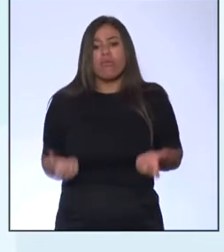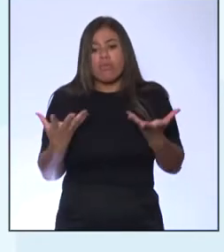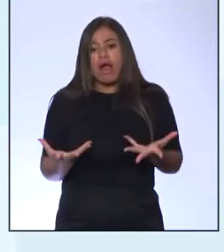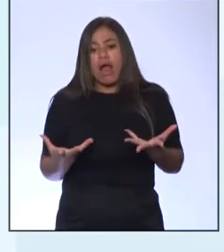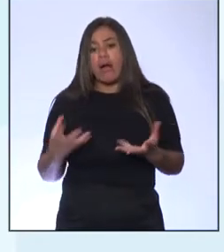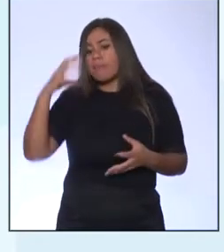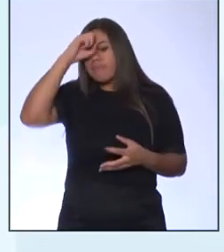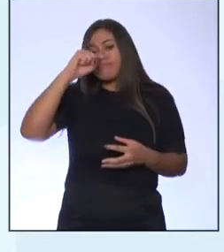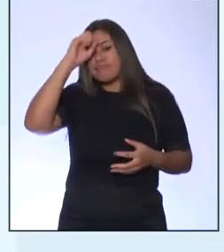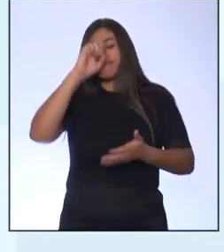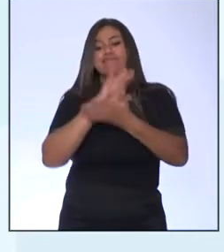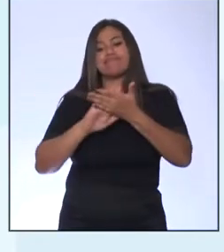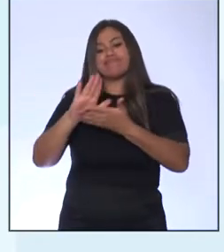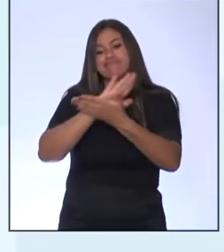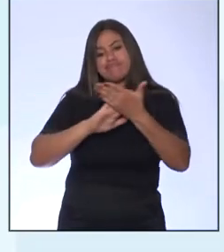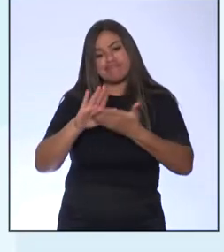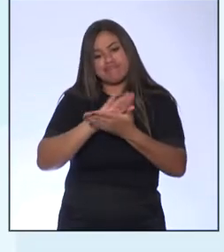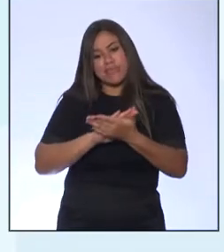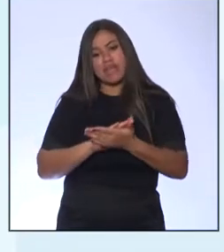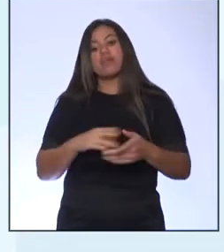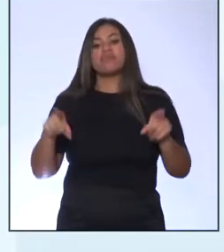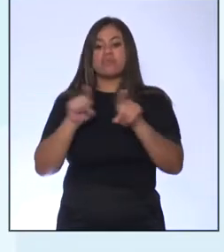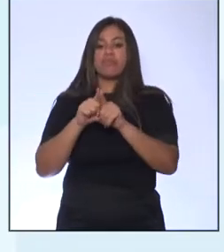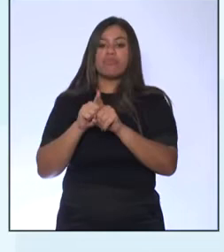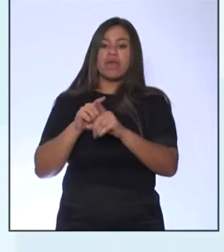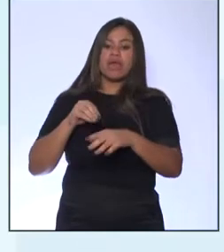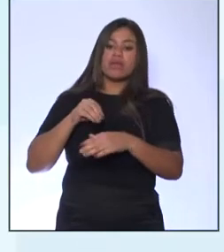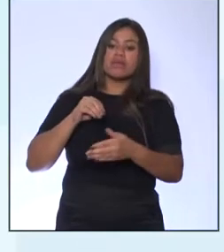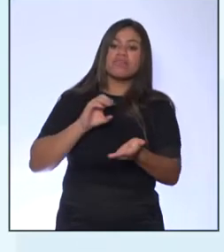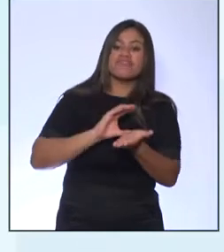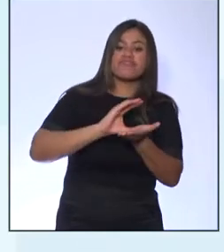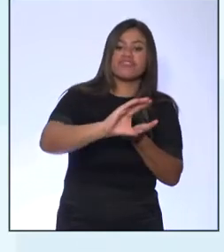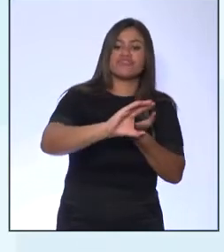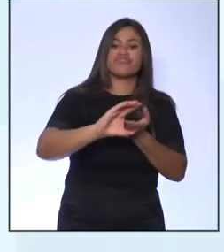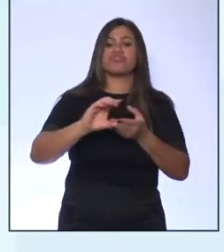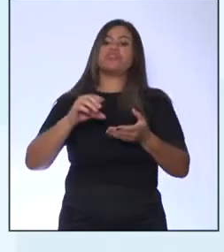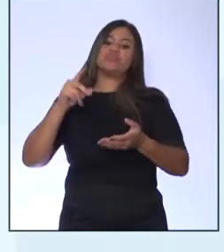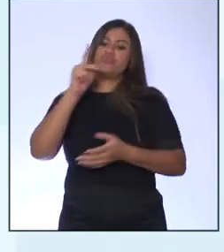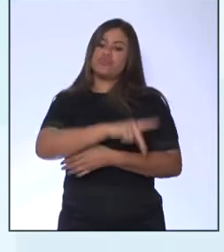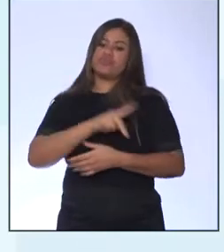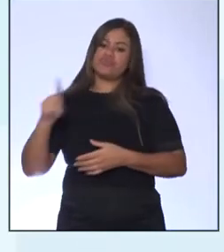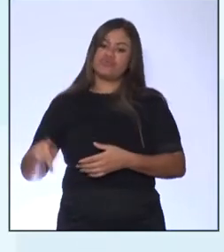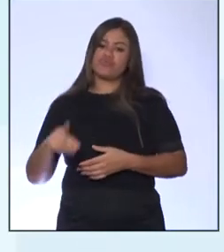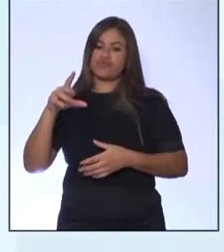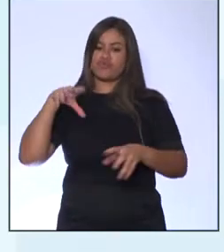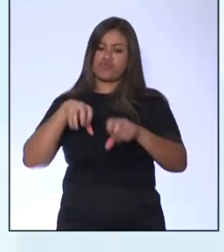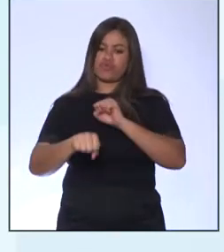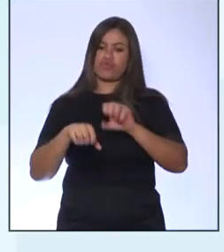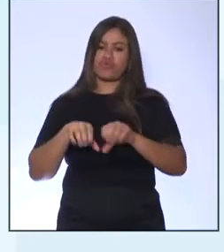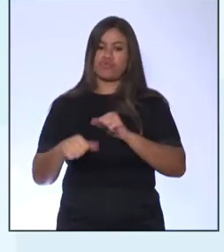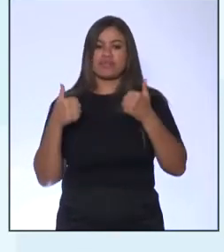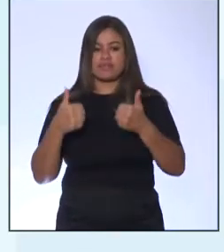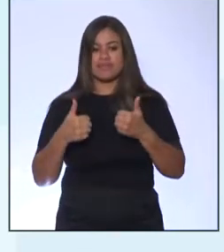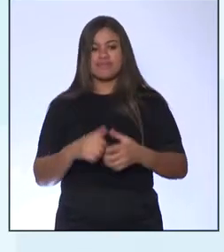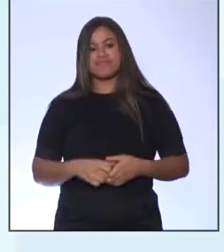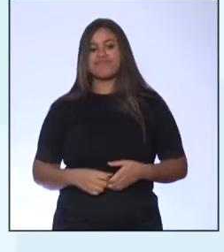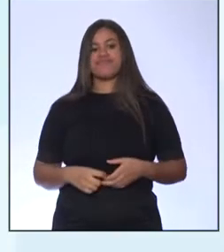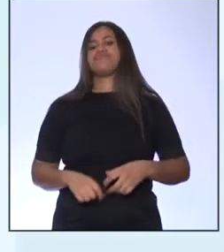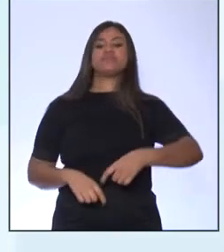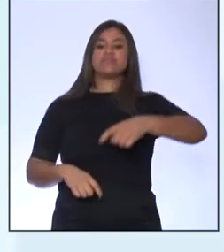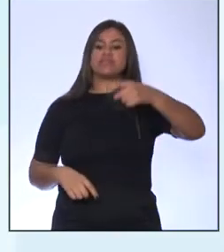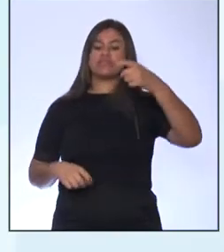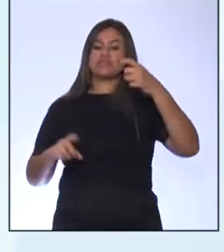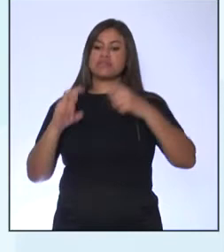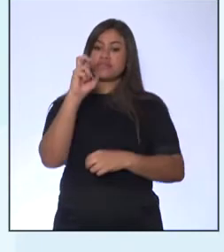da aprendizagem e formação do professor. E o quinto eixo, que a gente chama de coerência sistêmica, o que eu quero dizer